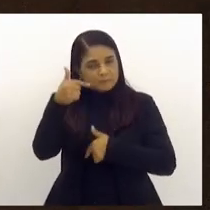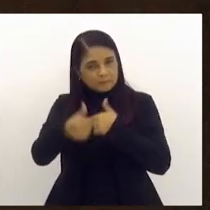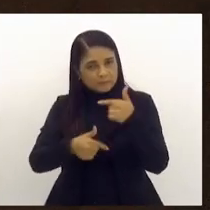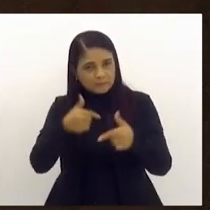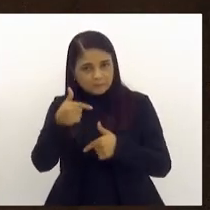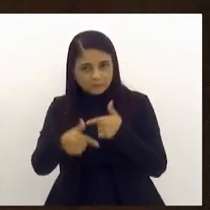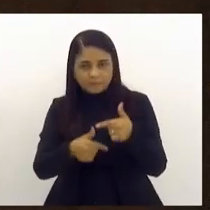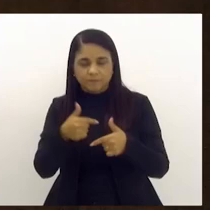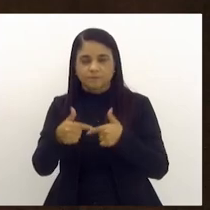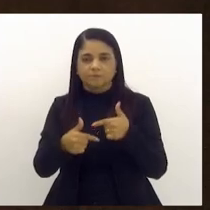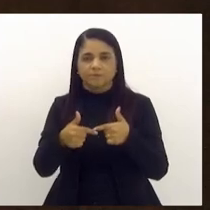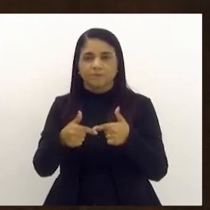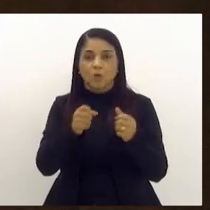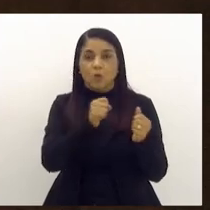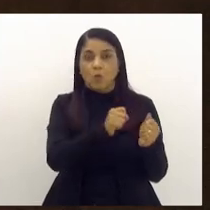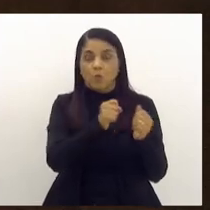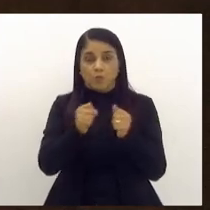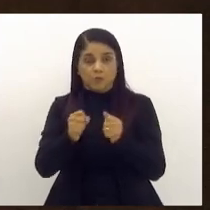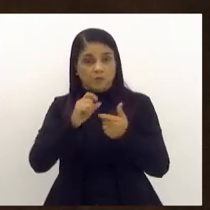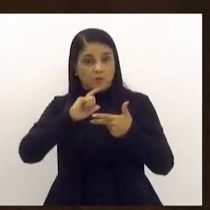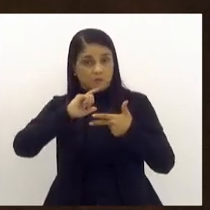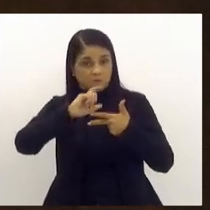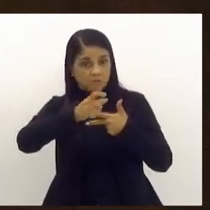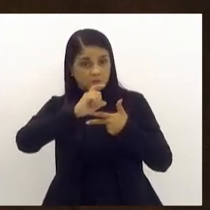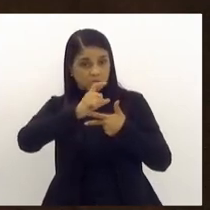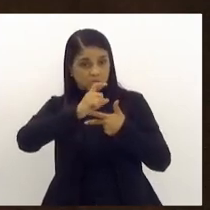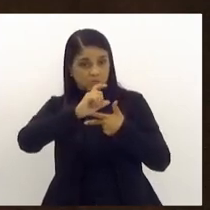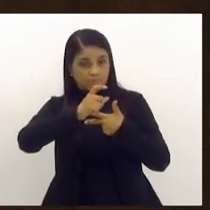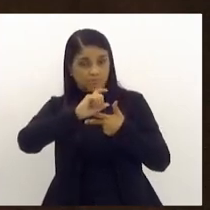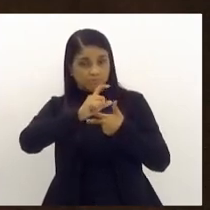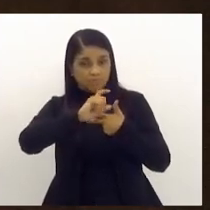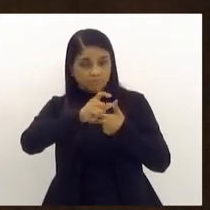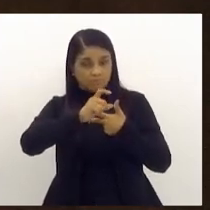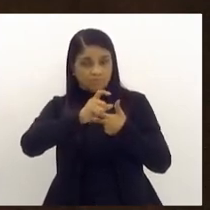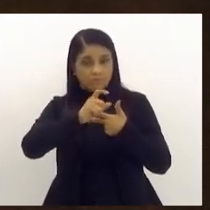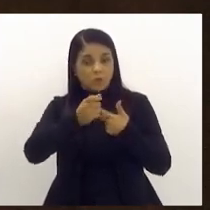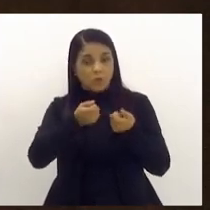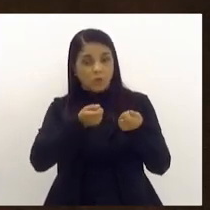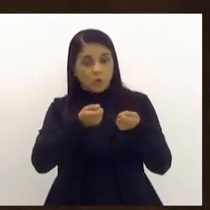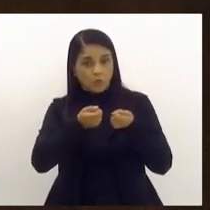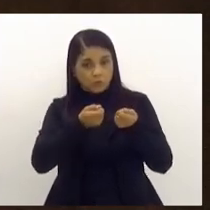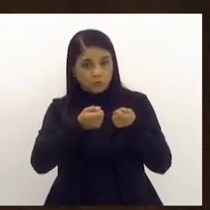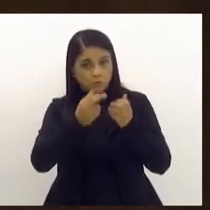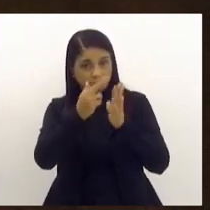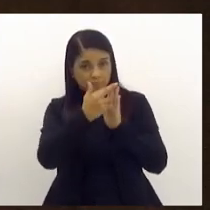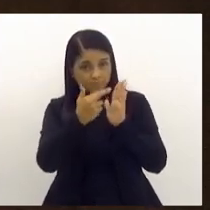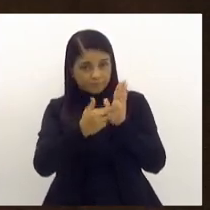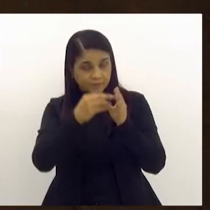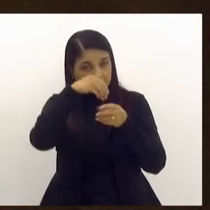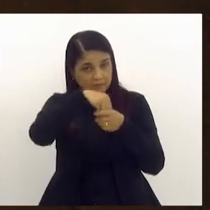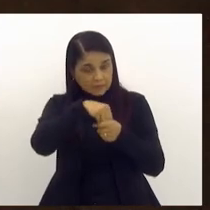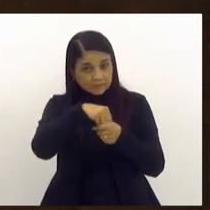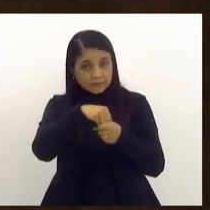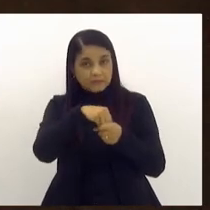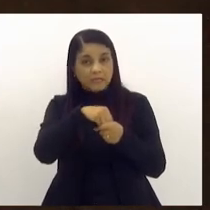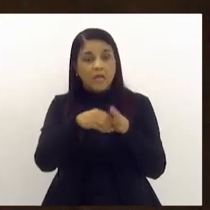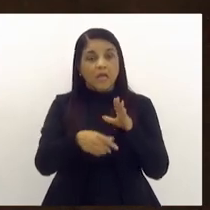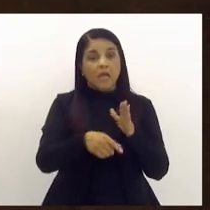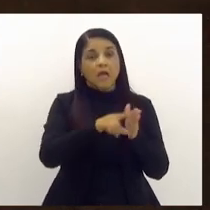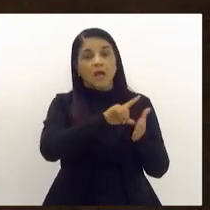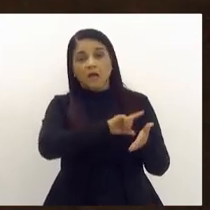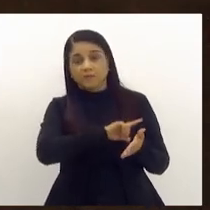tem o Poder Executivo, de que o controle interno possa fazer o controle antes que